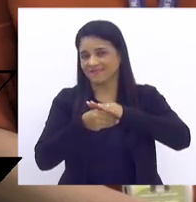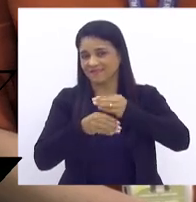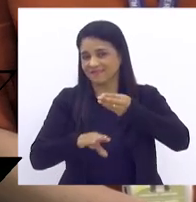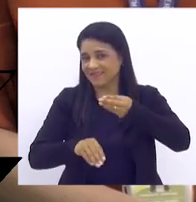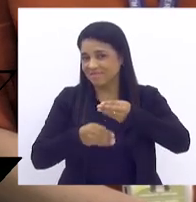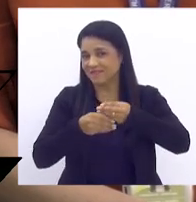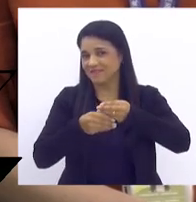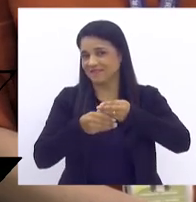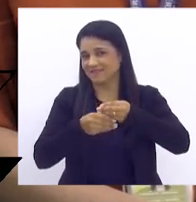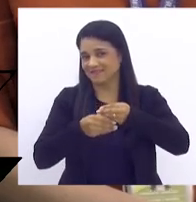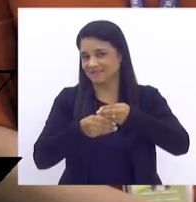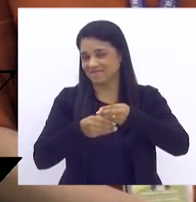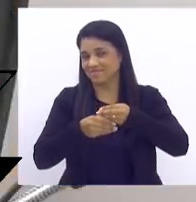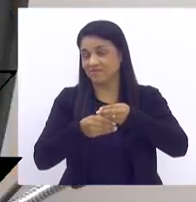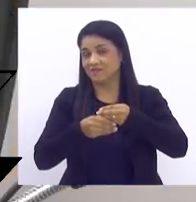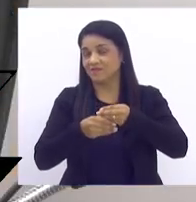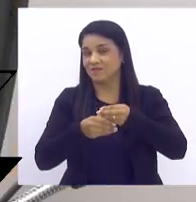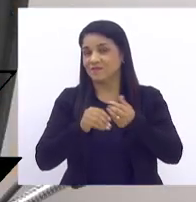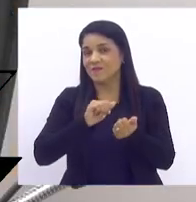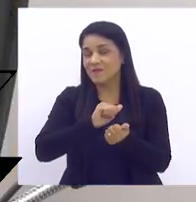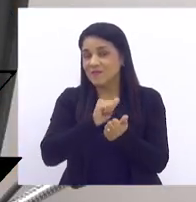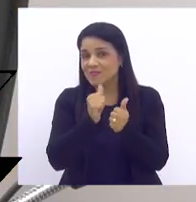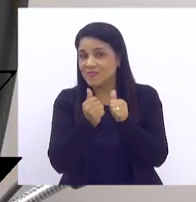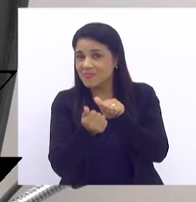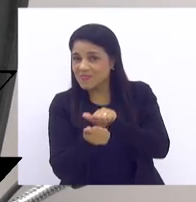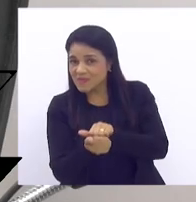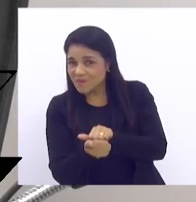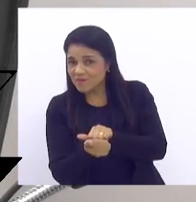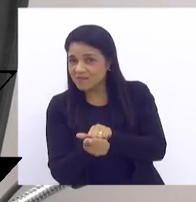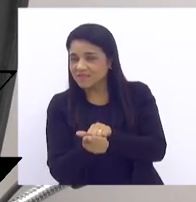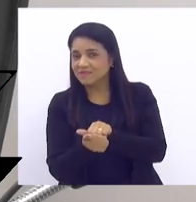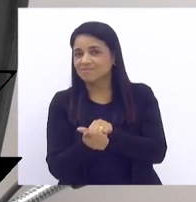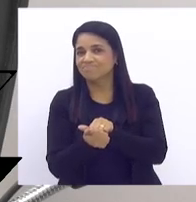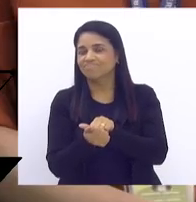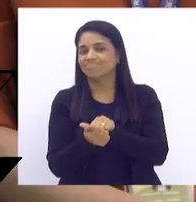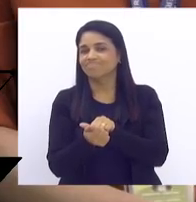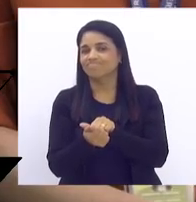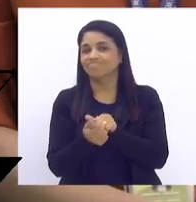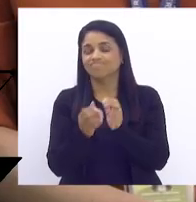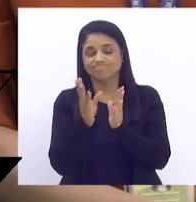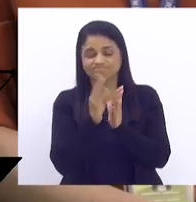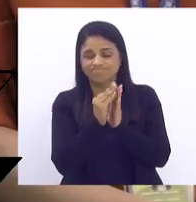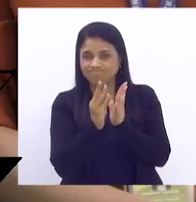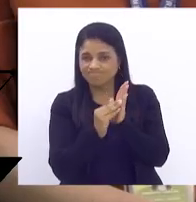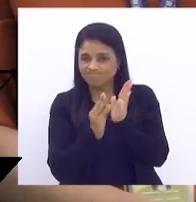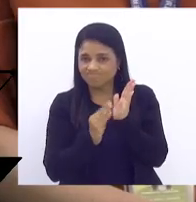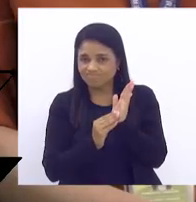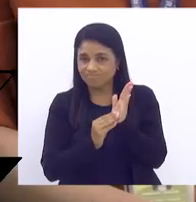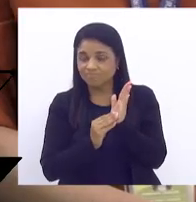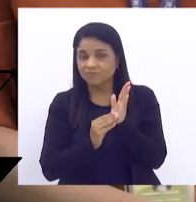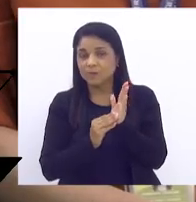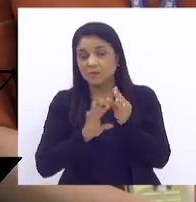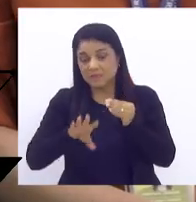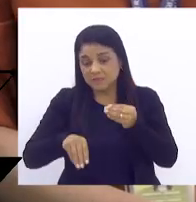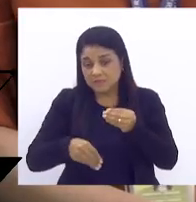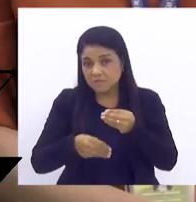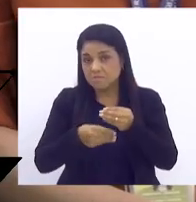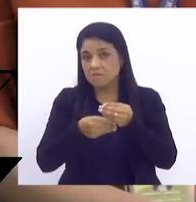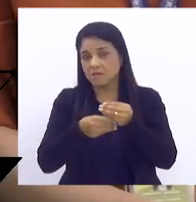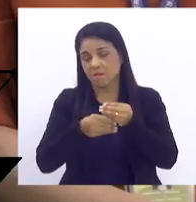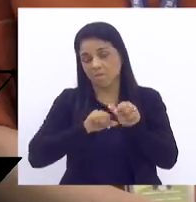que a adequação da emenda deixa de ser, inclusive, uma emenda de conteúdo e passa a ser uma emenda de redação para